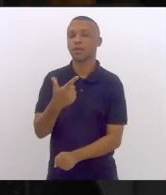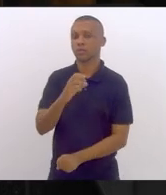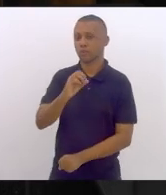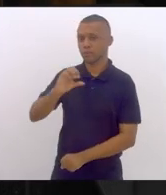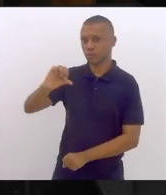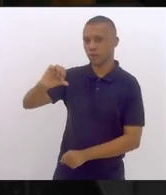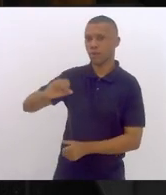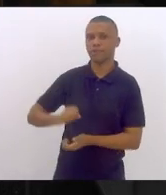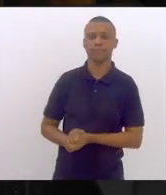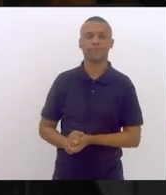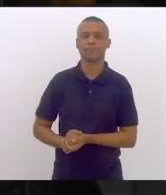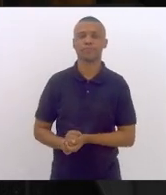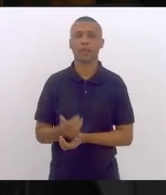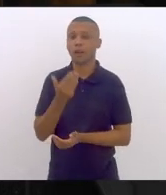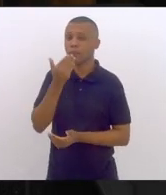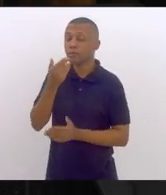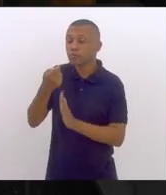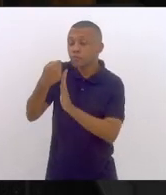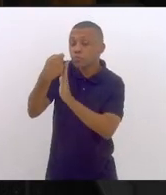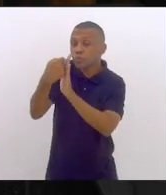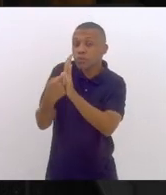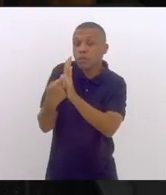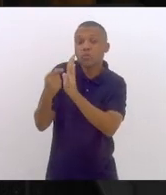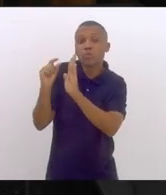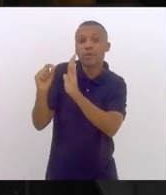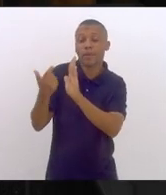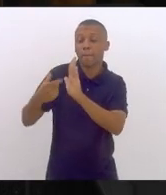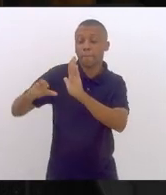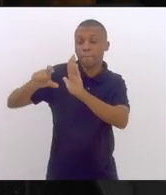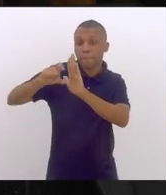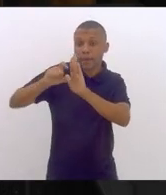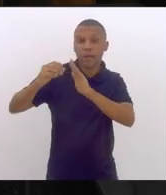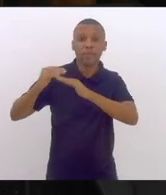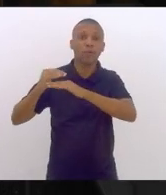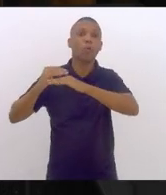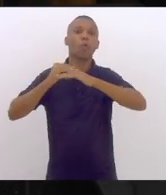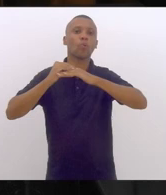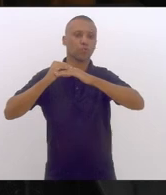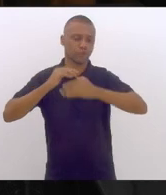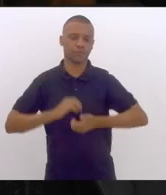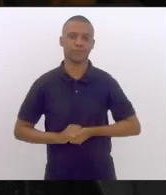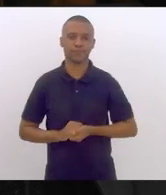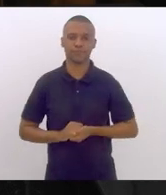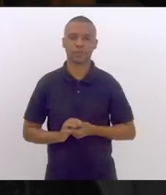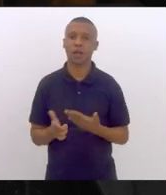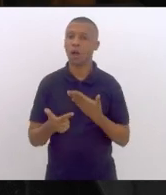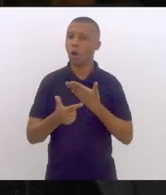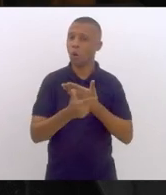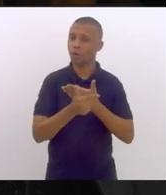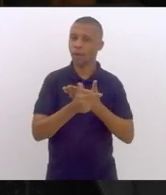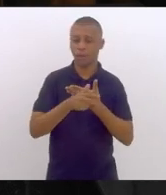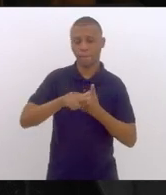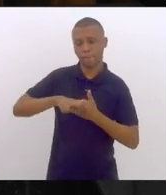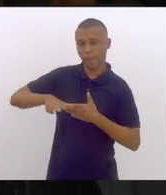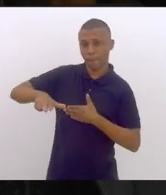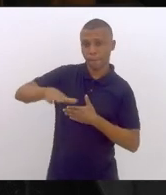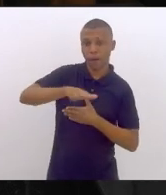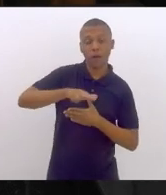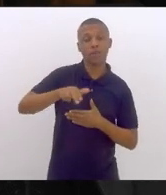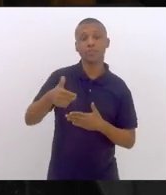com a seguinte redação parágrafo único os cargos de assistente